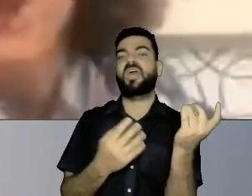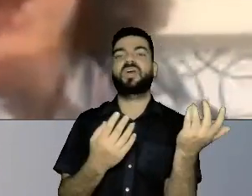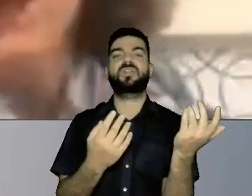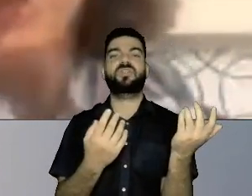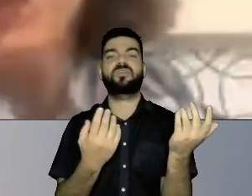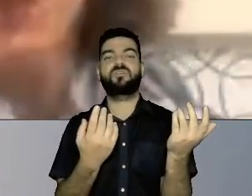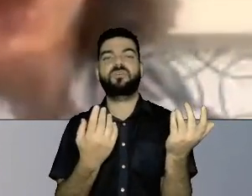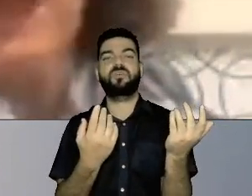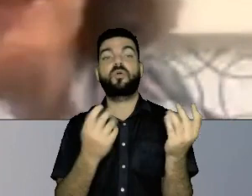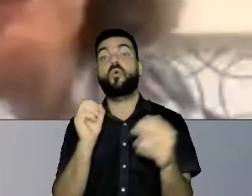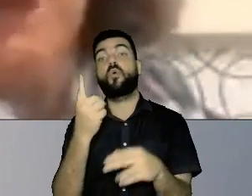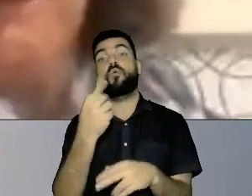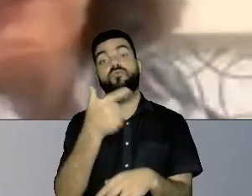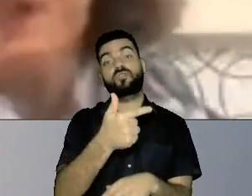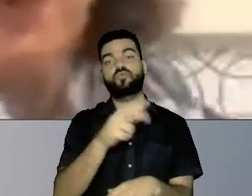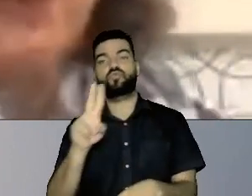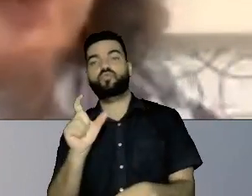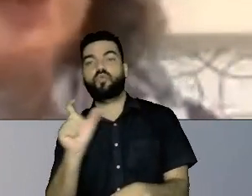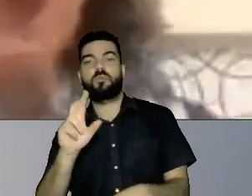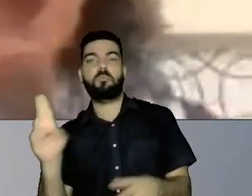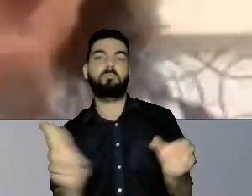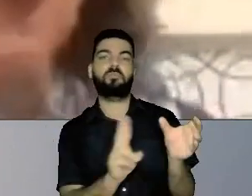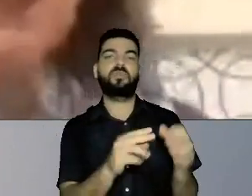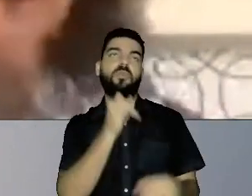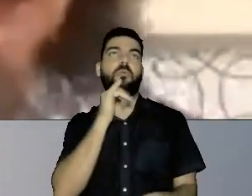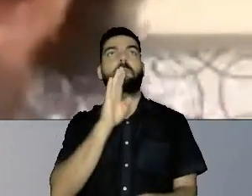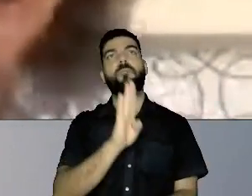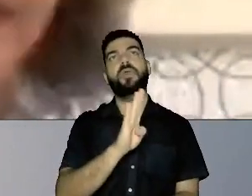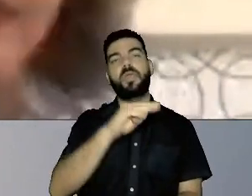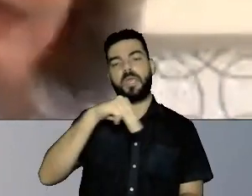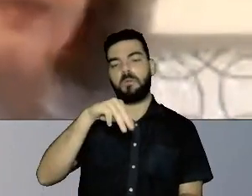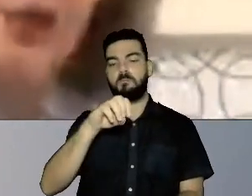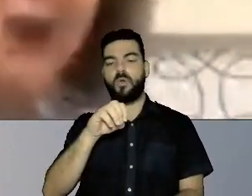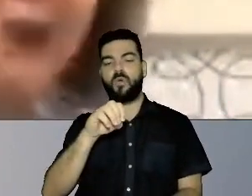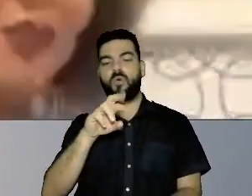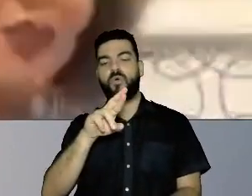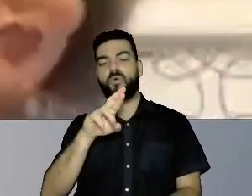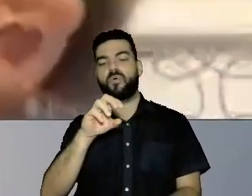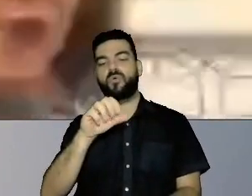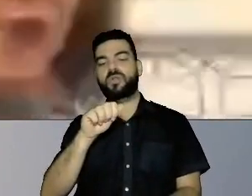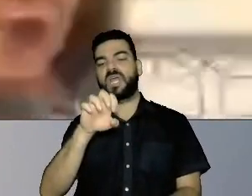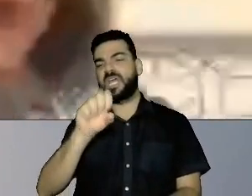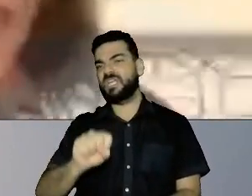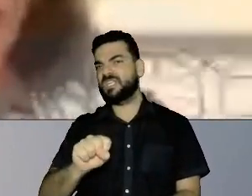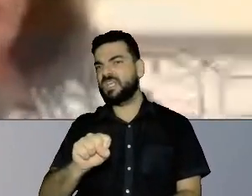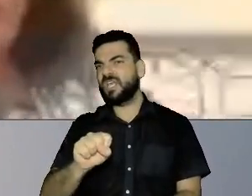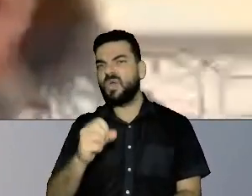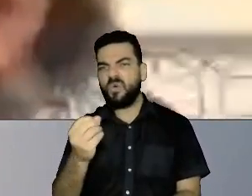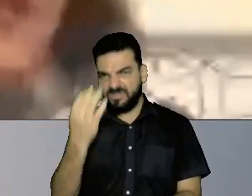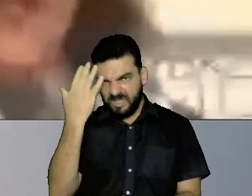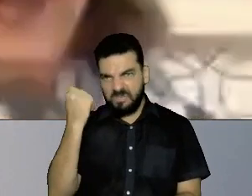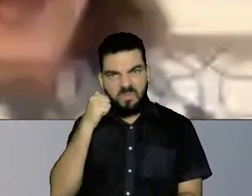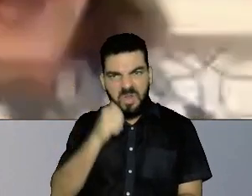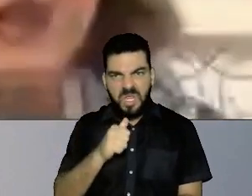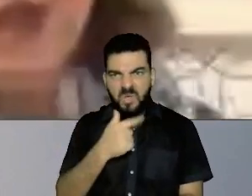Então, se eu ler B. Morisson, eu não vou saber que é Berthe Morisson, uma